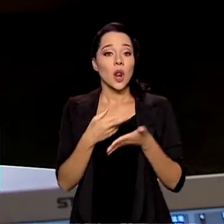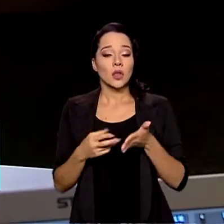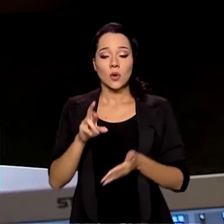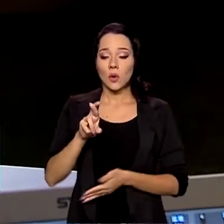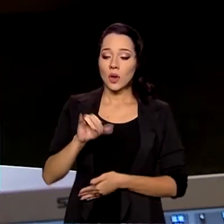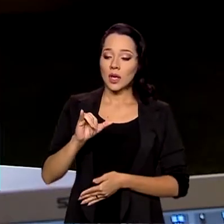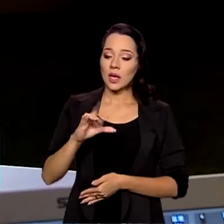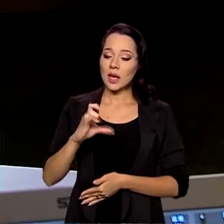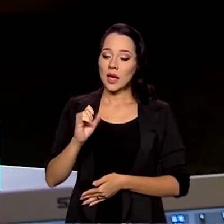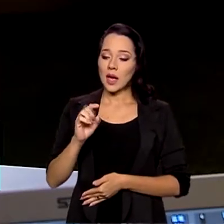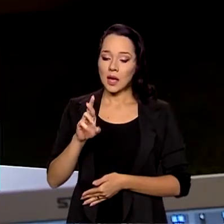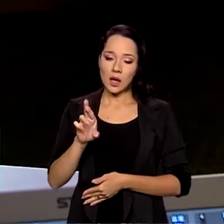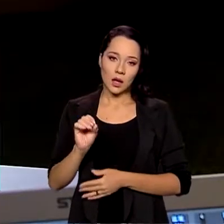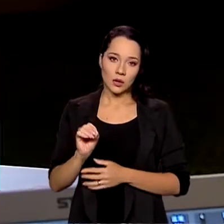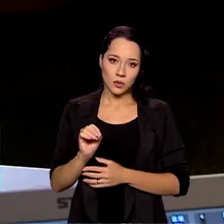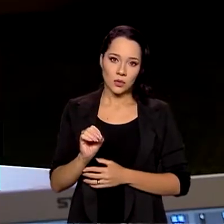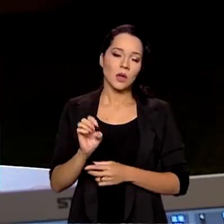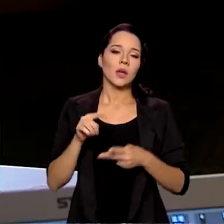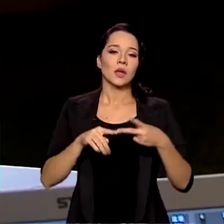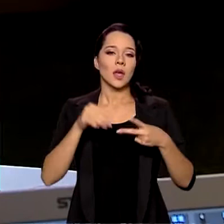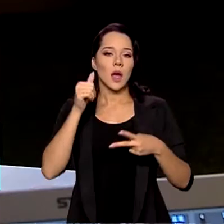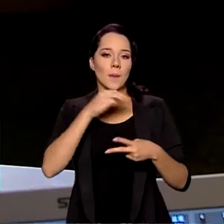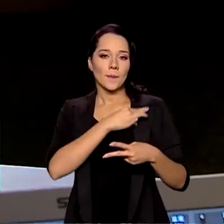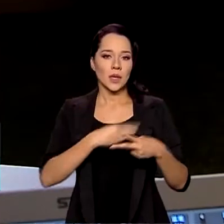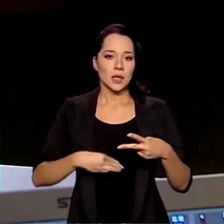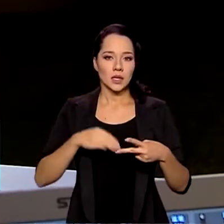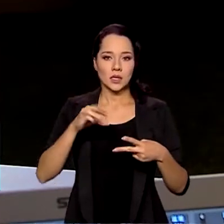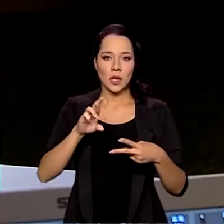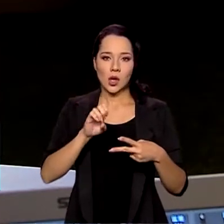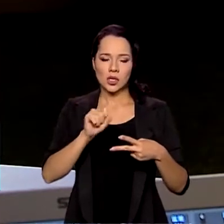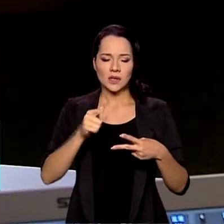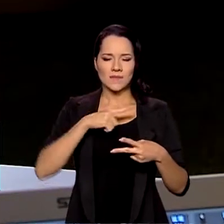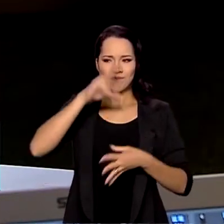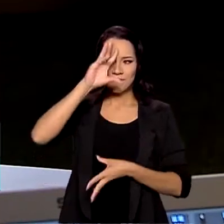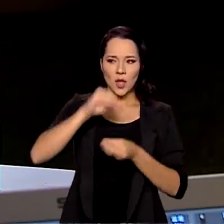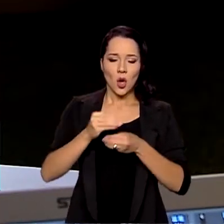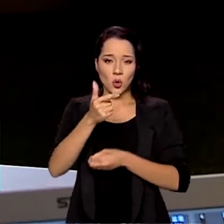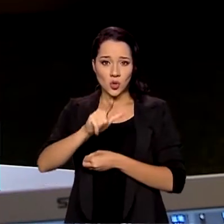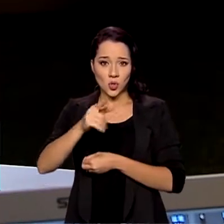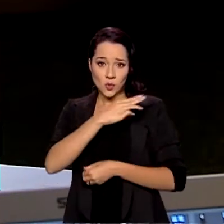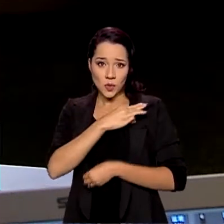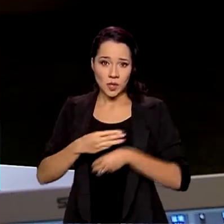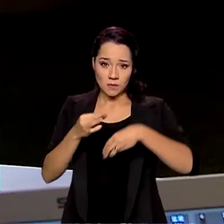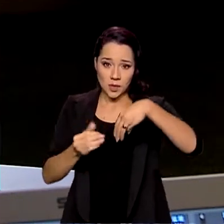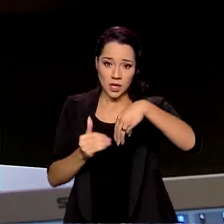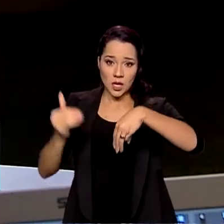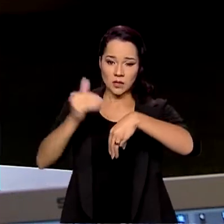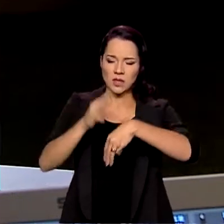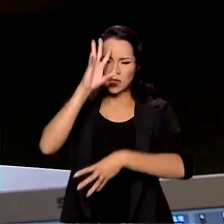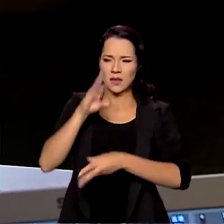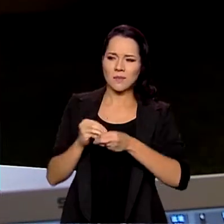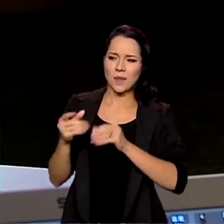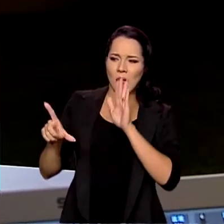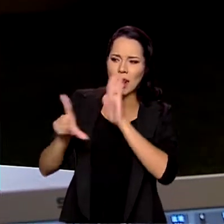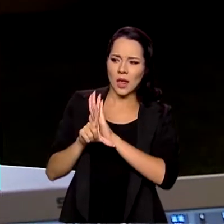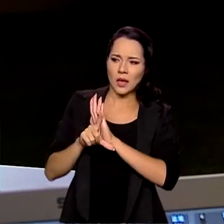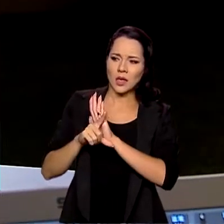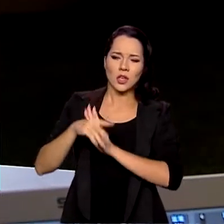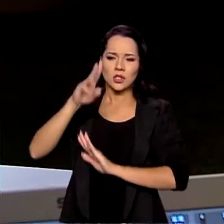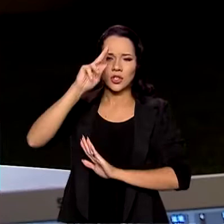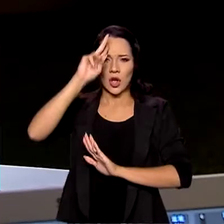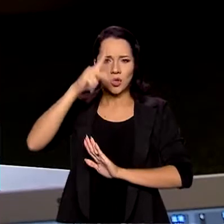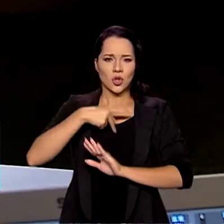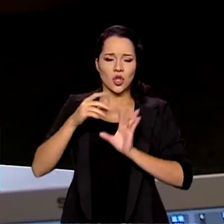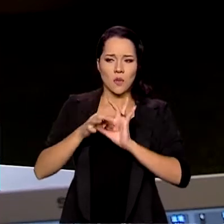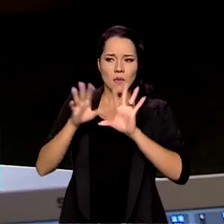Ricardo Lewandowski e a ministra Rosa Weber tiveram esse entendimento. Os ministros entenderam que a lei de autonomia do Banco Central não viola a